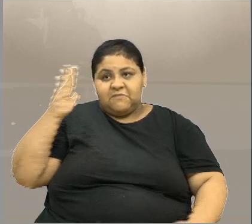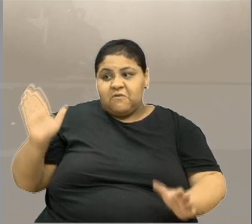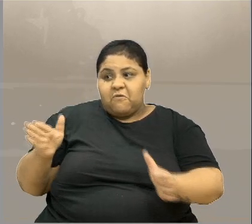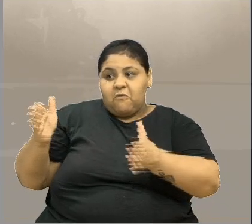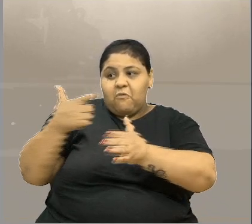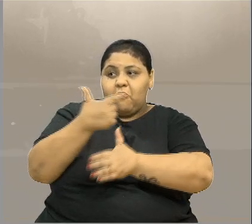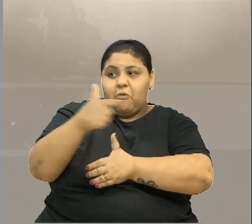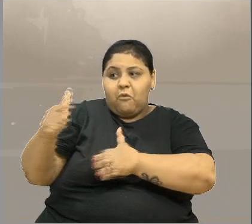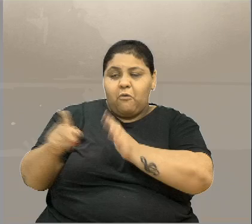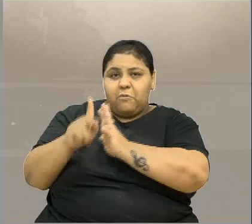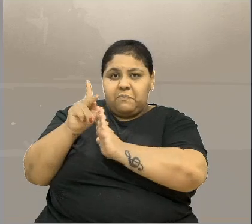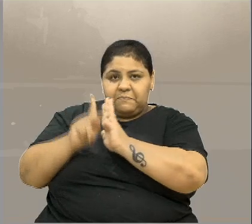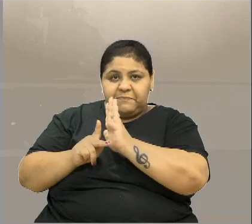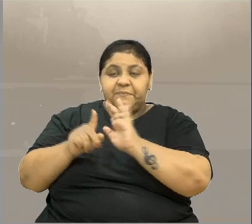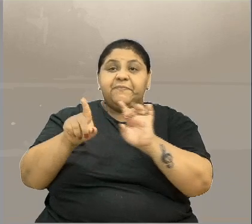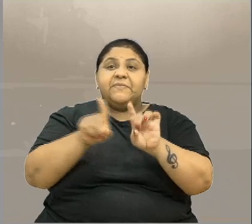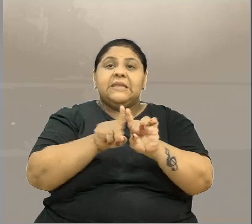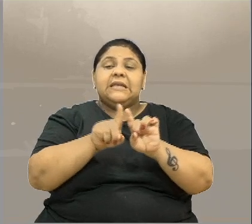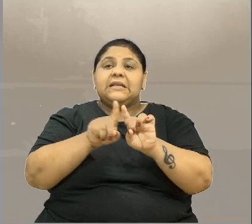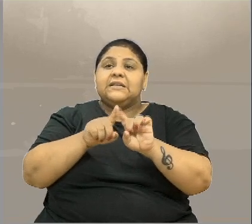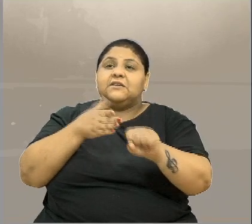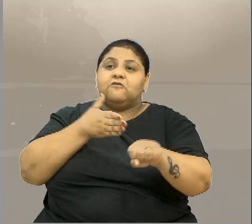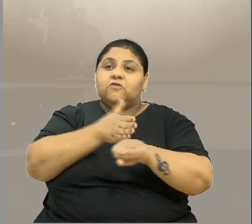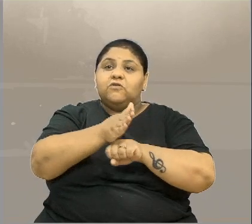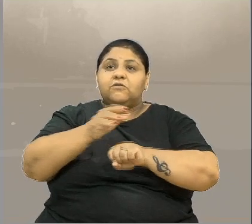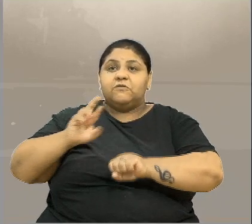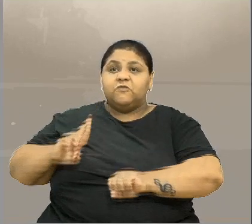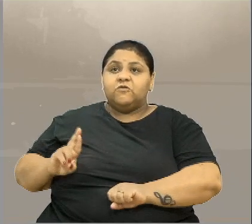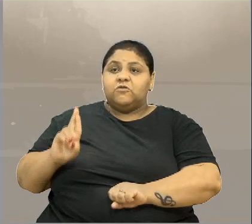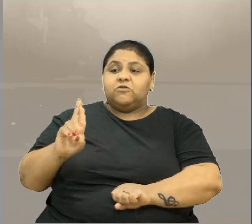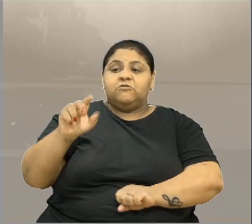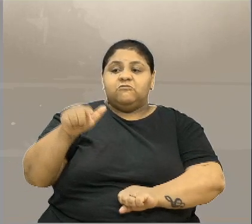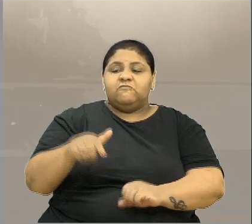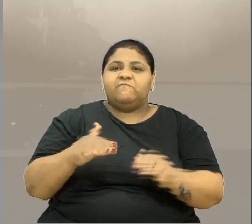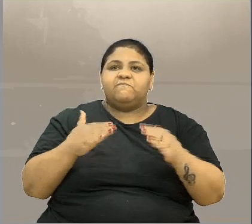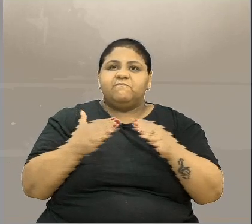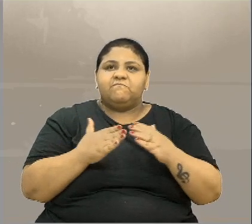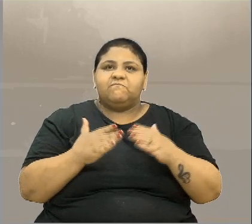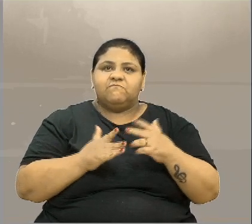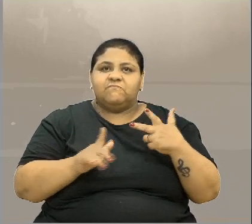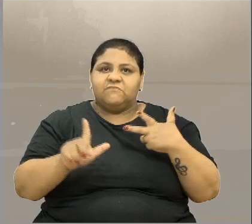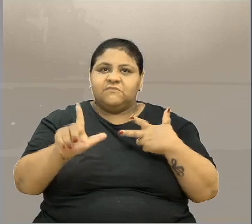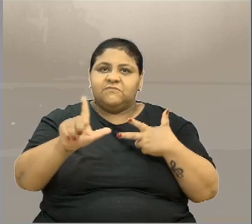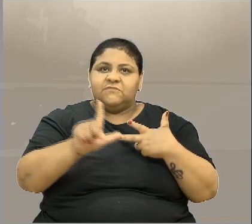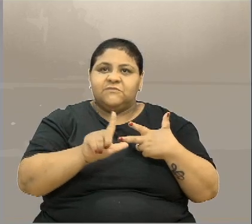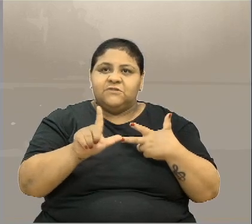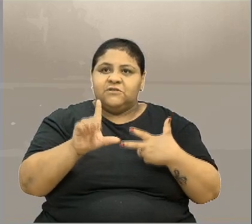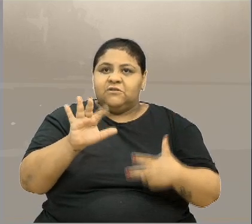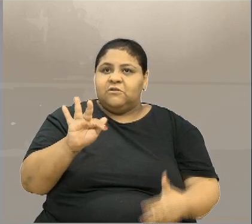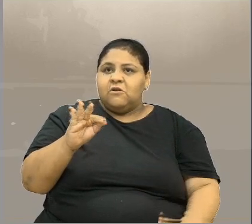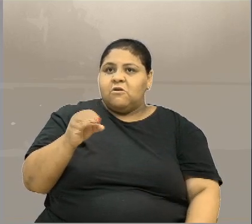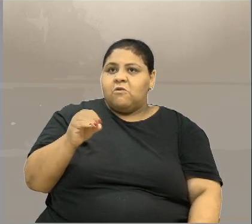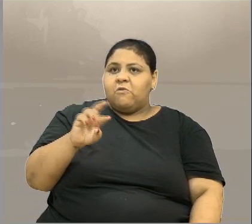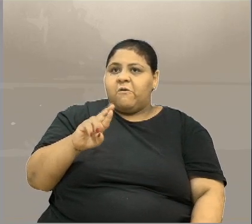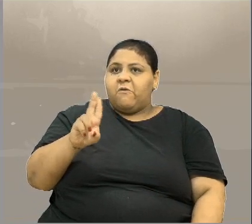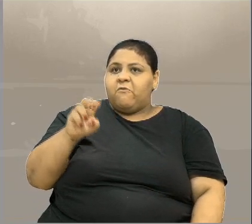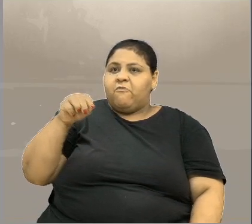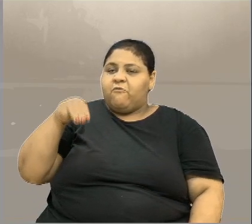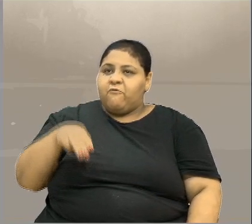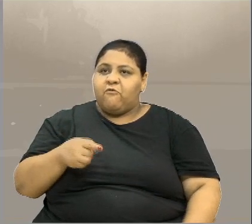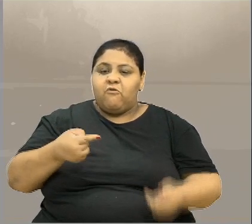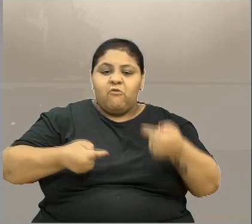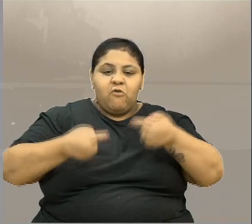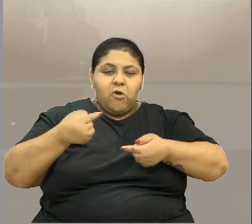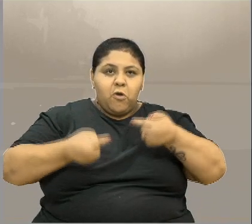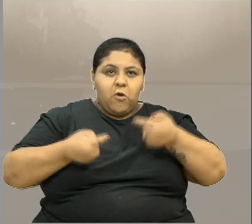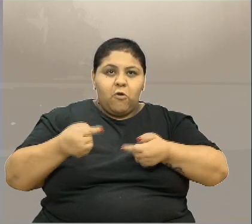outros projetos. Também participei, representando esta Casa Legislativa, de um fórum em que a gente discutiu, né, o